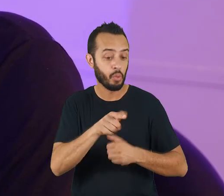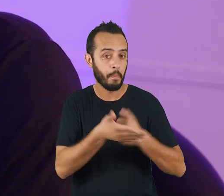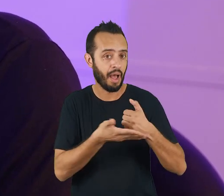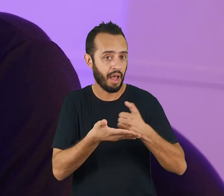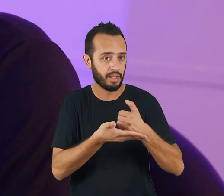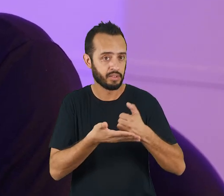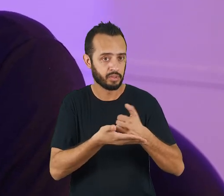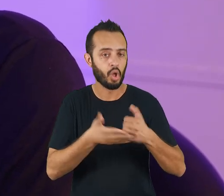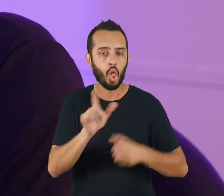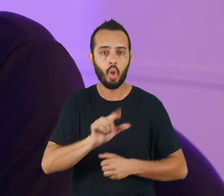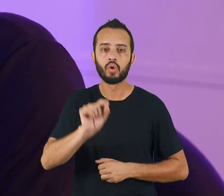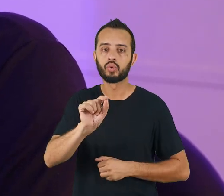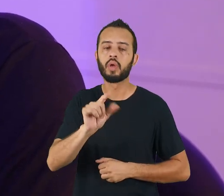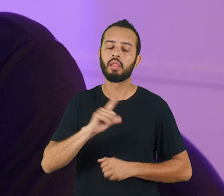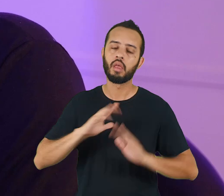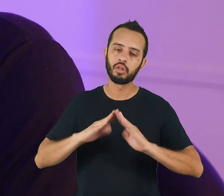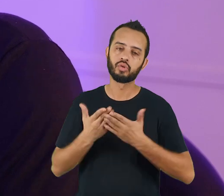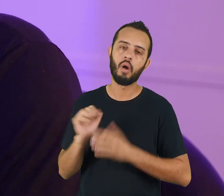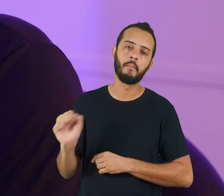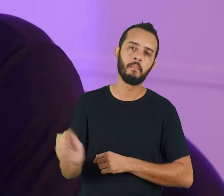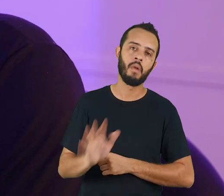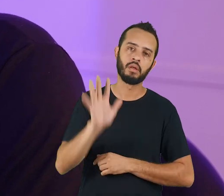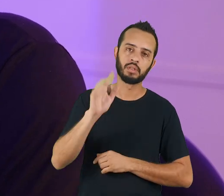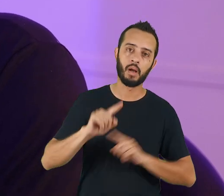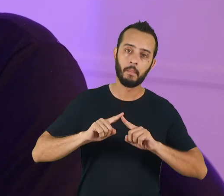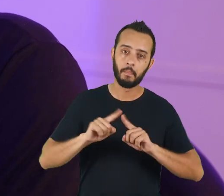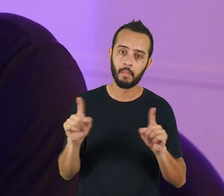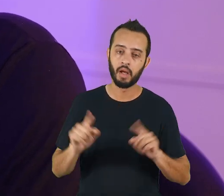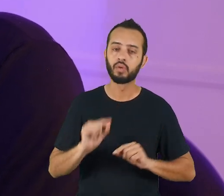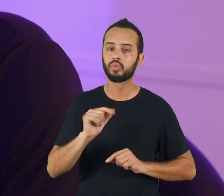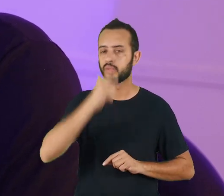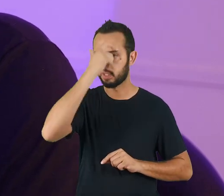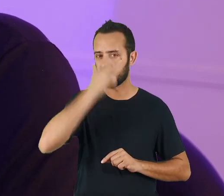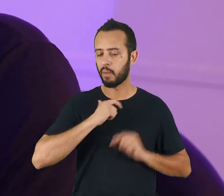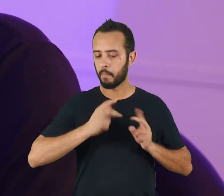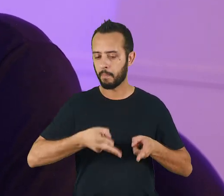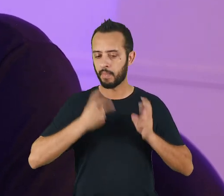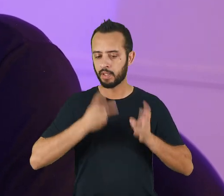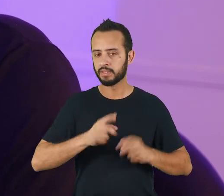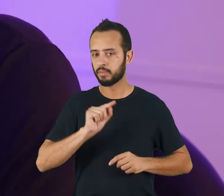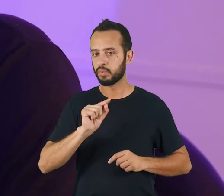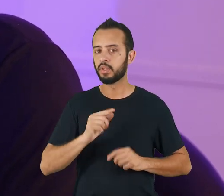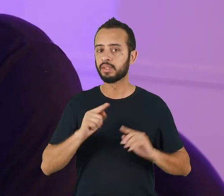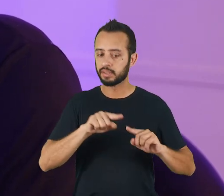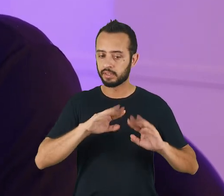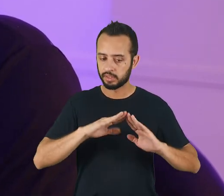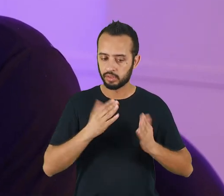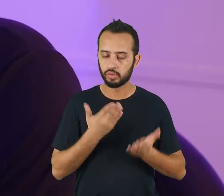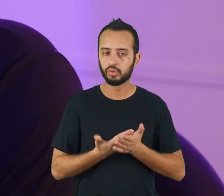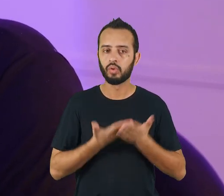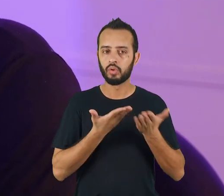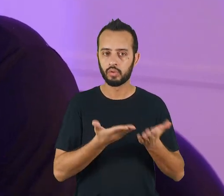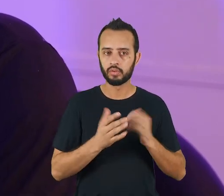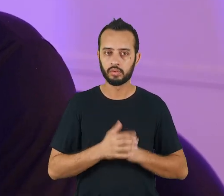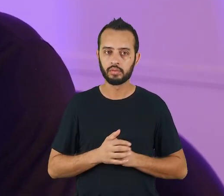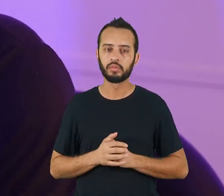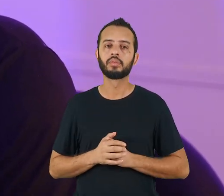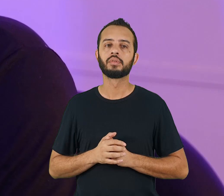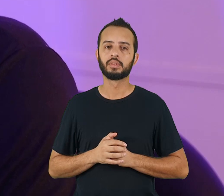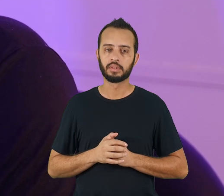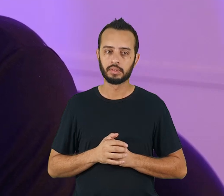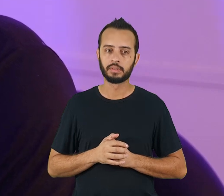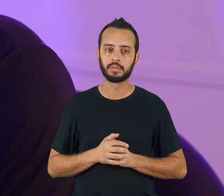básico óbvio que são escolas mais caras né mas o que eu percebo é que nessas escolas que